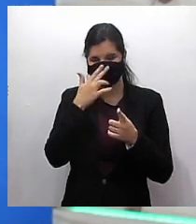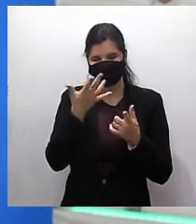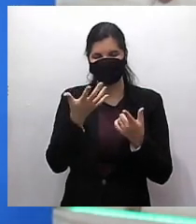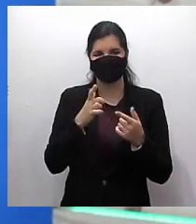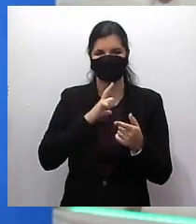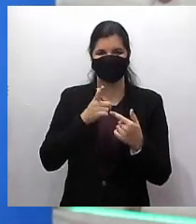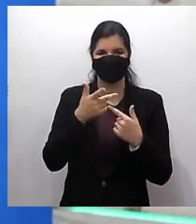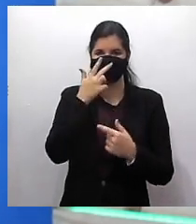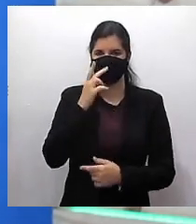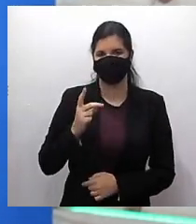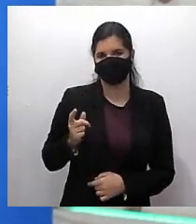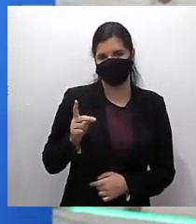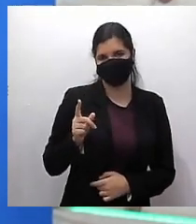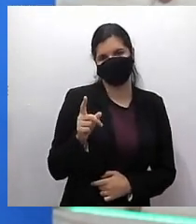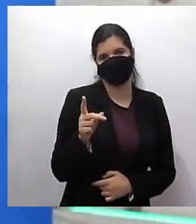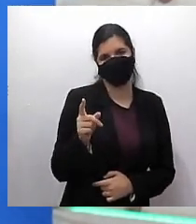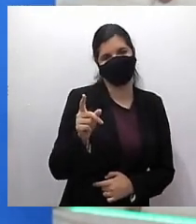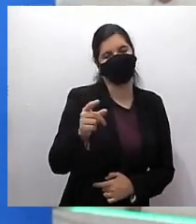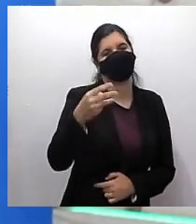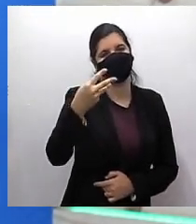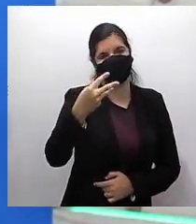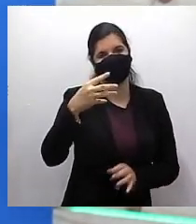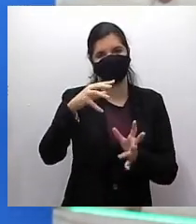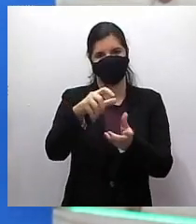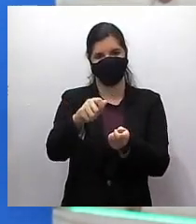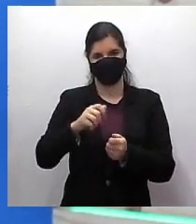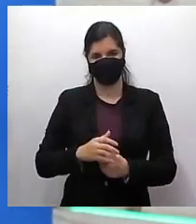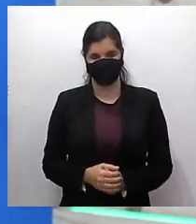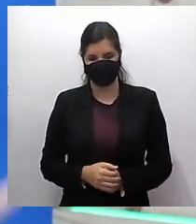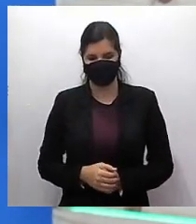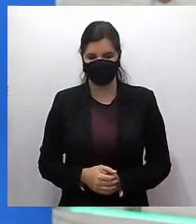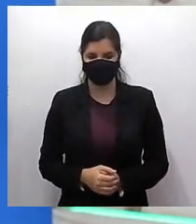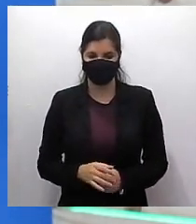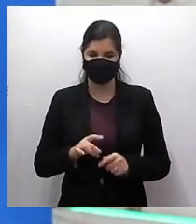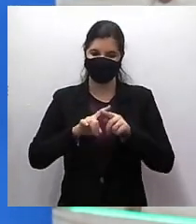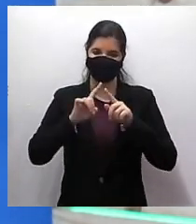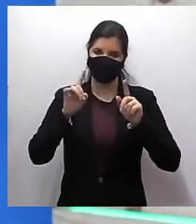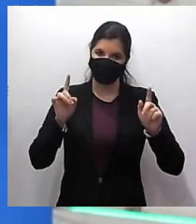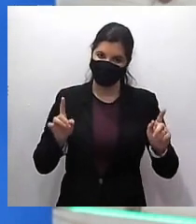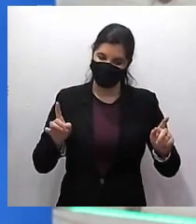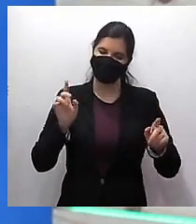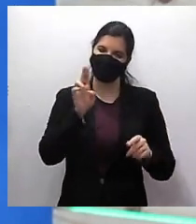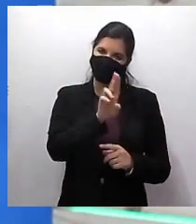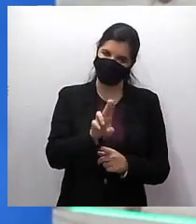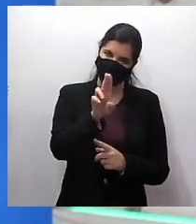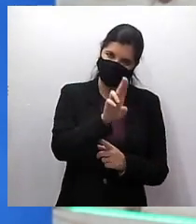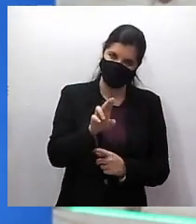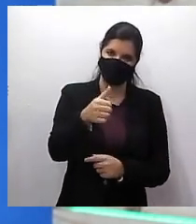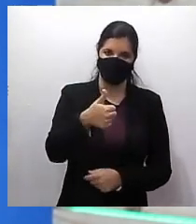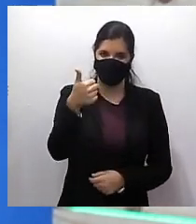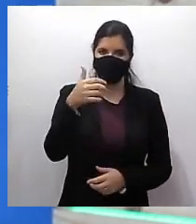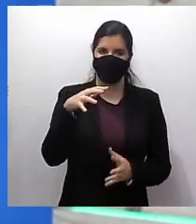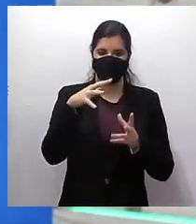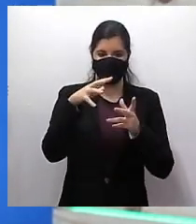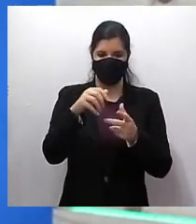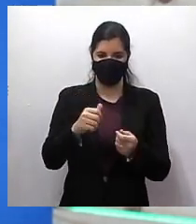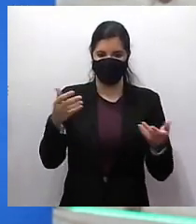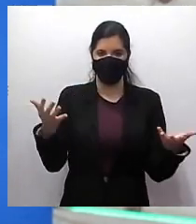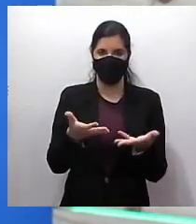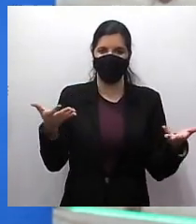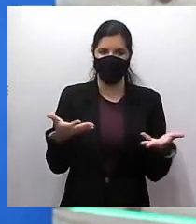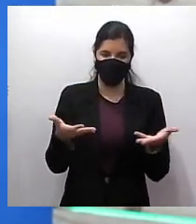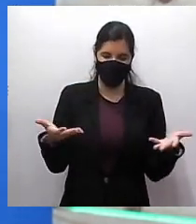peso de ser eternamente um terceiro mundo. Bom, apesar de ainda se usar esse termo, principalmente o de primeiro mundo,